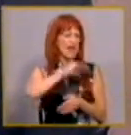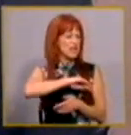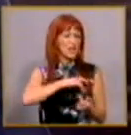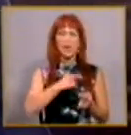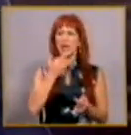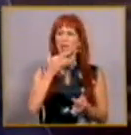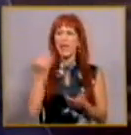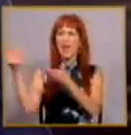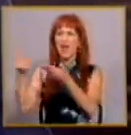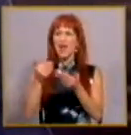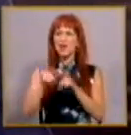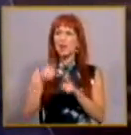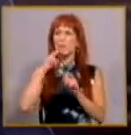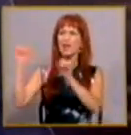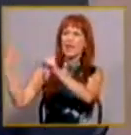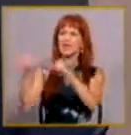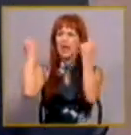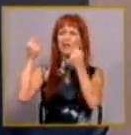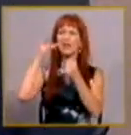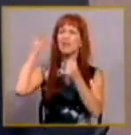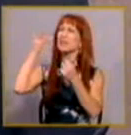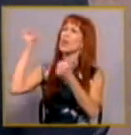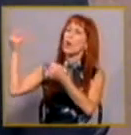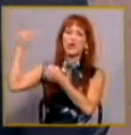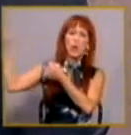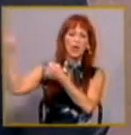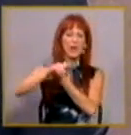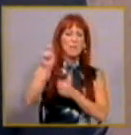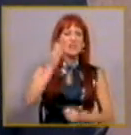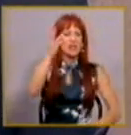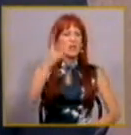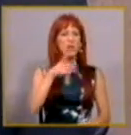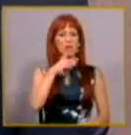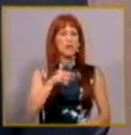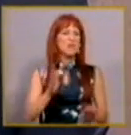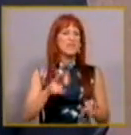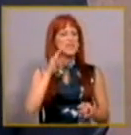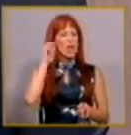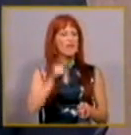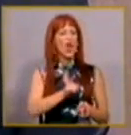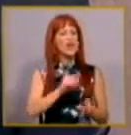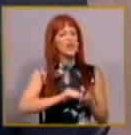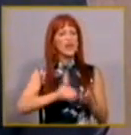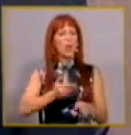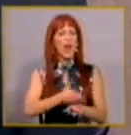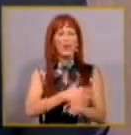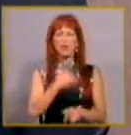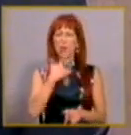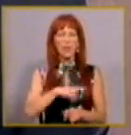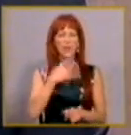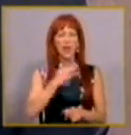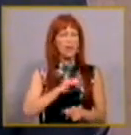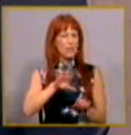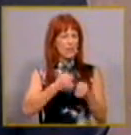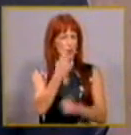que pede ajuda e pede um resgate externo à Troika e que passado 3 meses está a dizer que é preciso rever aquilo que se assinou. Não se pode acreditar